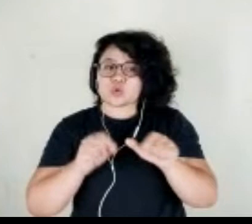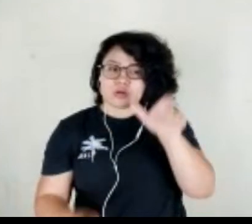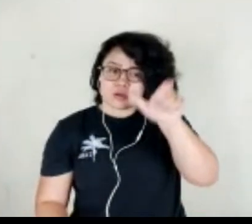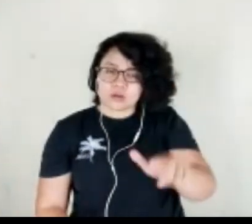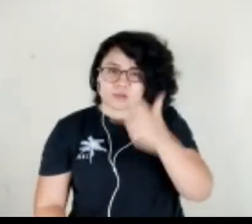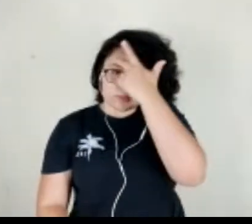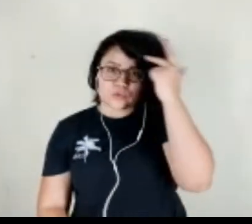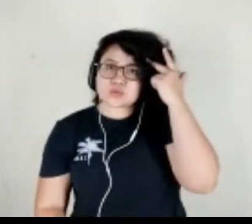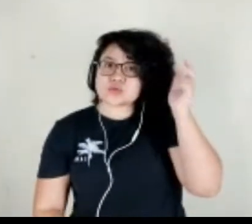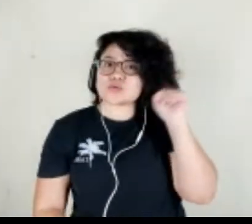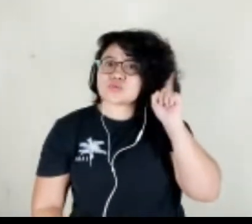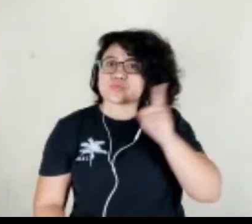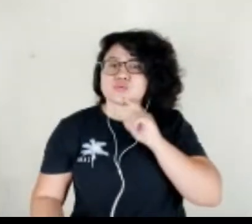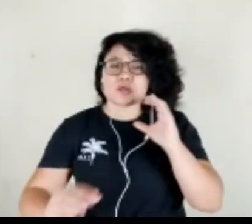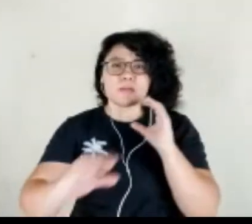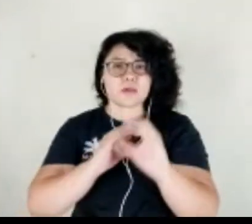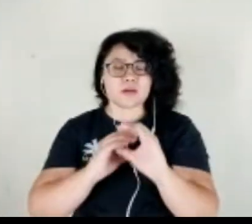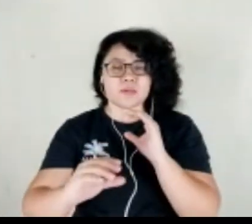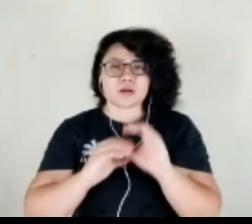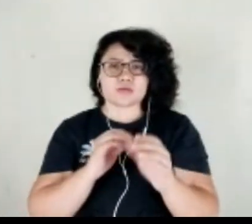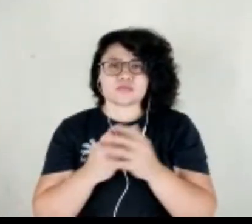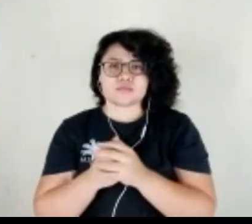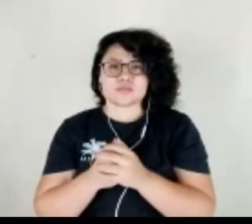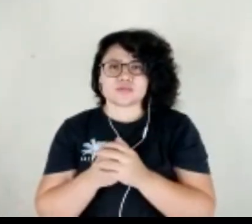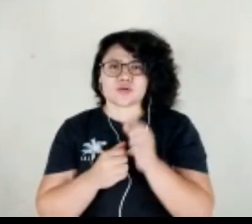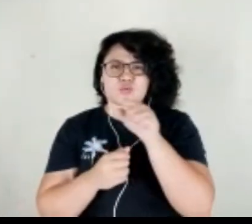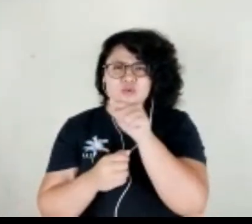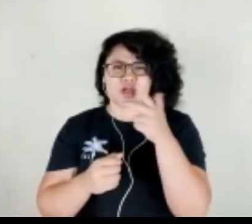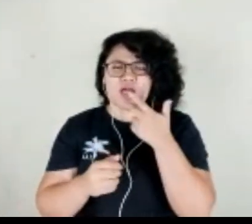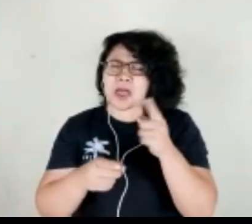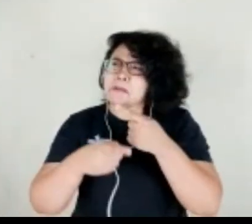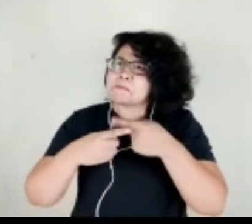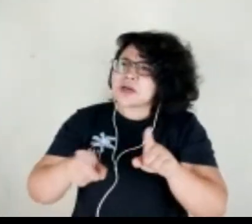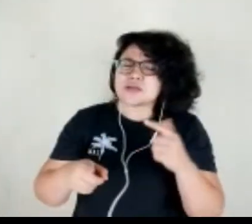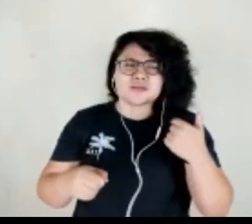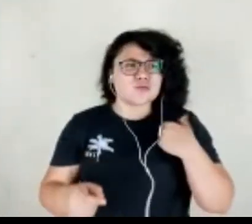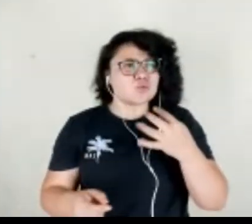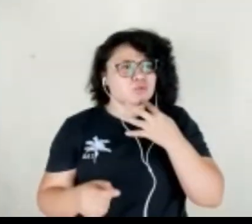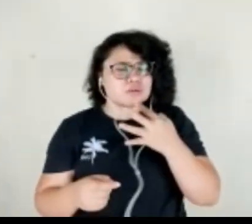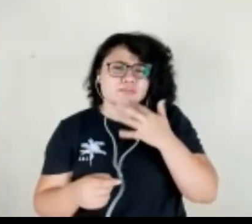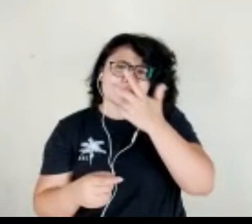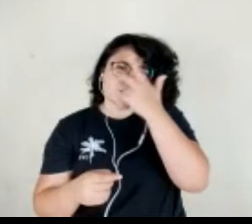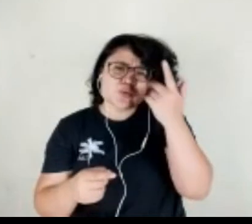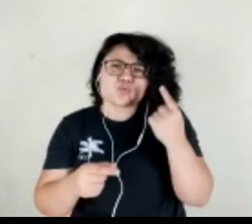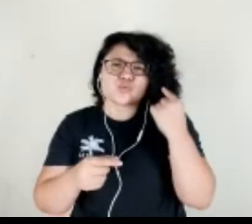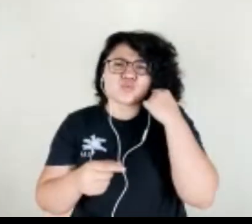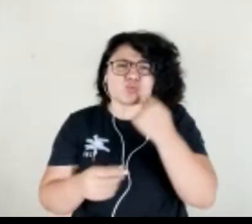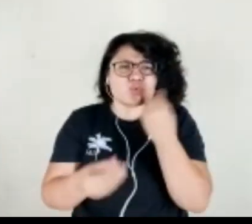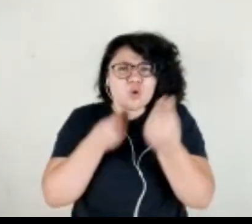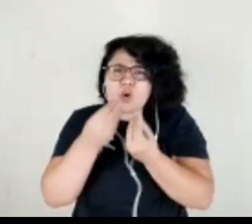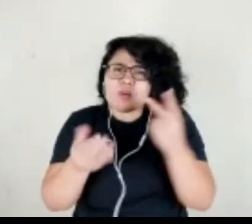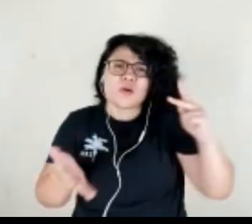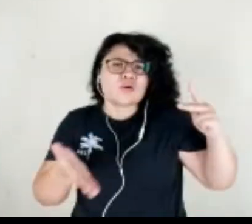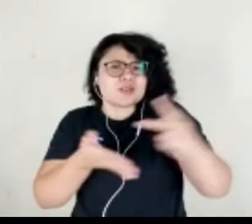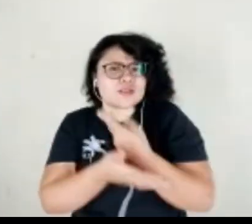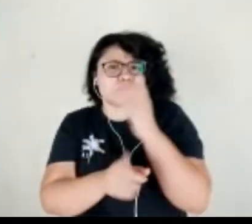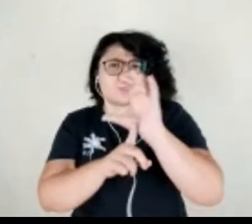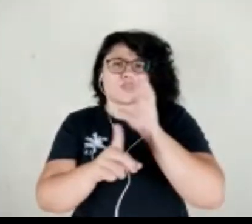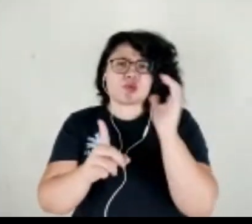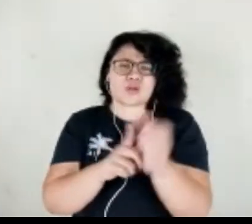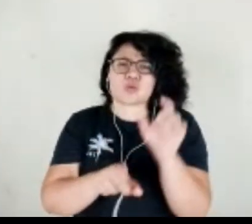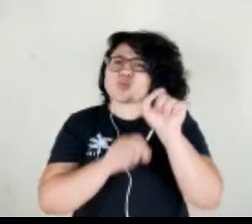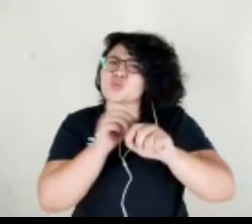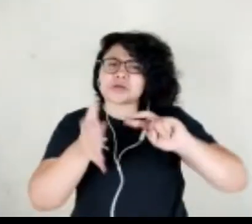comunicação da pessoa surda. Mas aí, professor, eu conheço pessoas surdas e aí eu queria entender melhor como é que acontece,